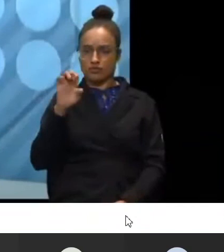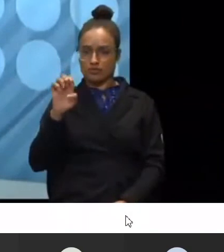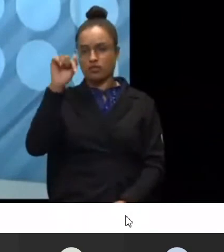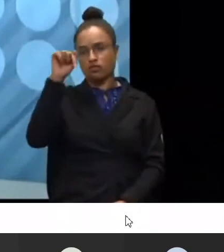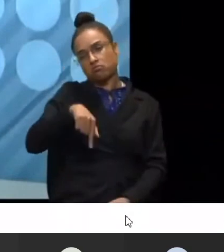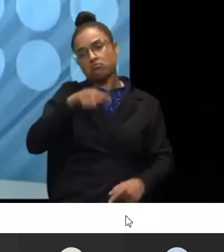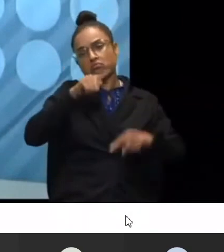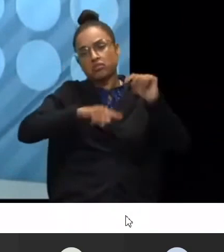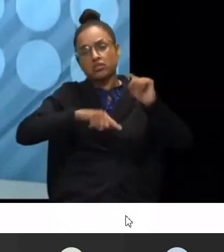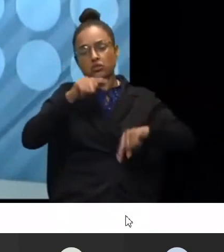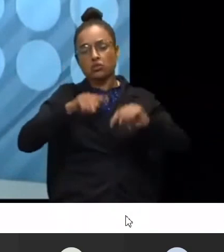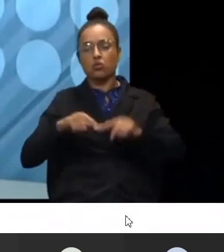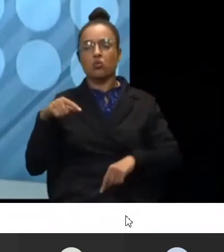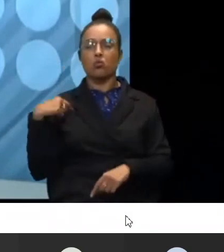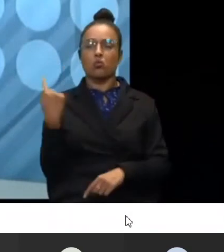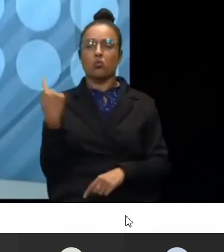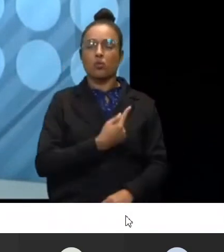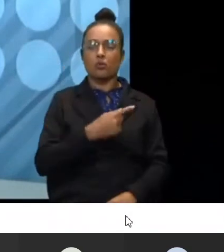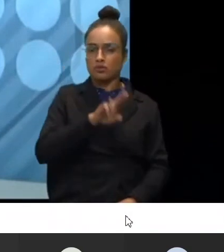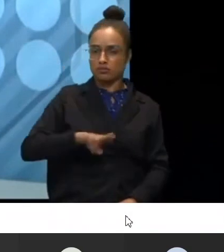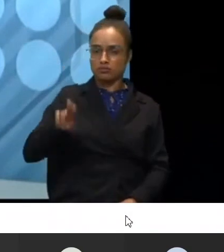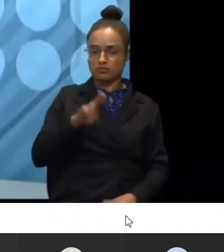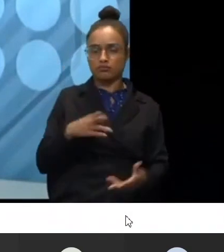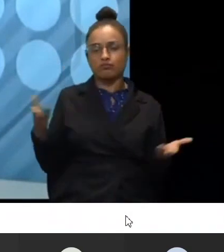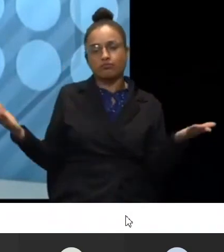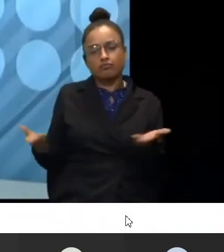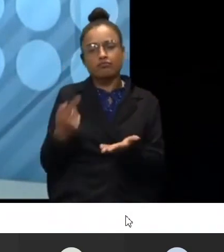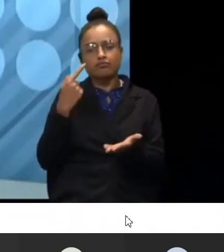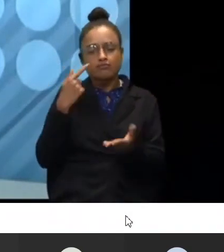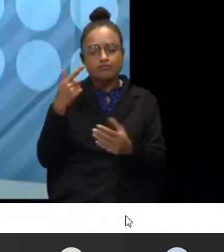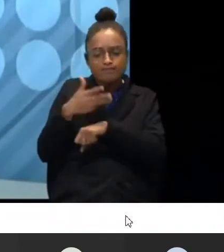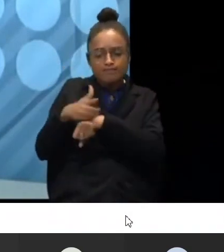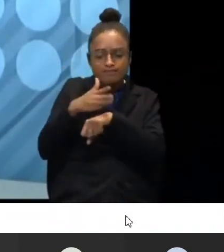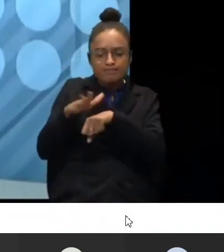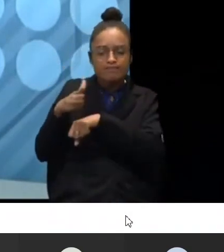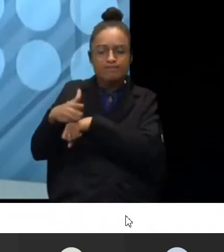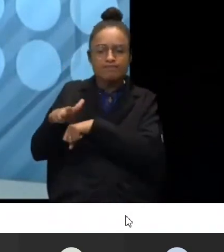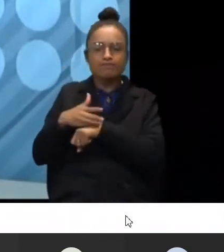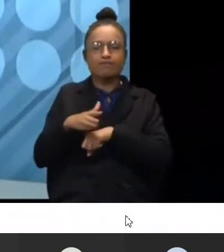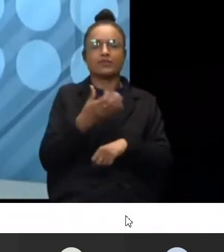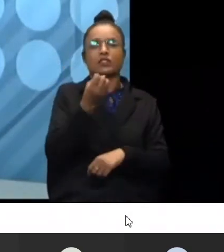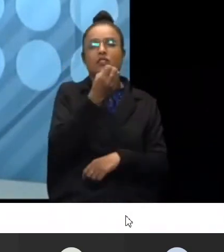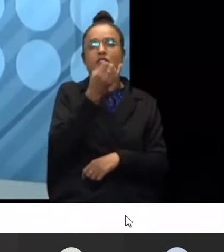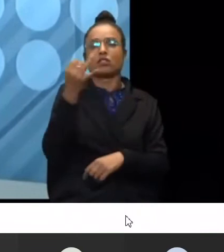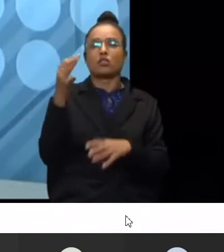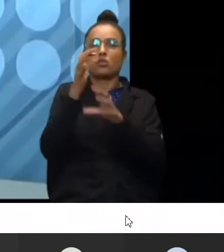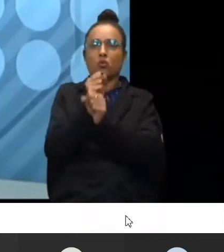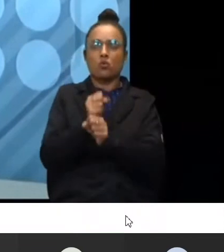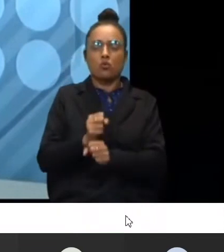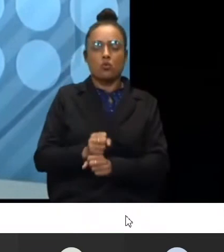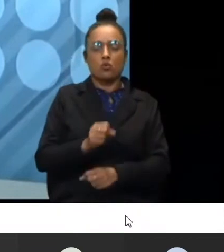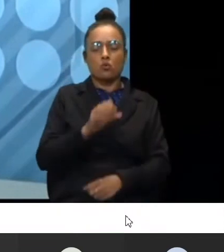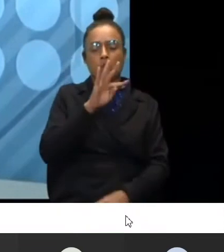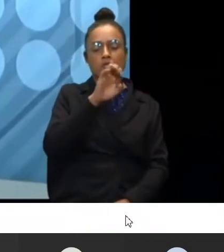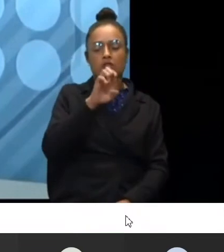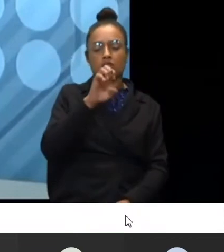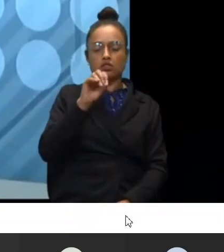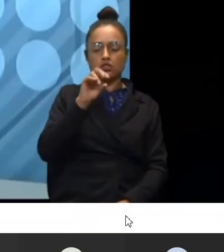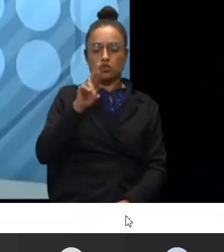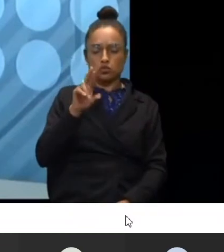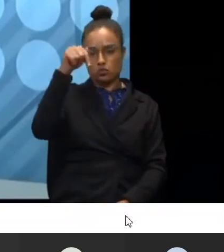Então, esses serão os materiais que nós utilizaremos na aula prática de hoje para a extração e quantificação do teor do